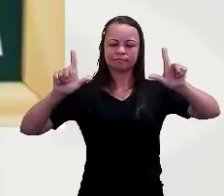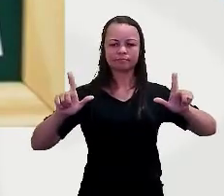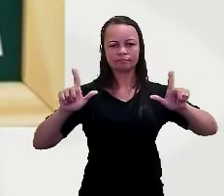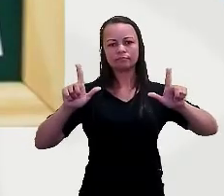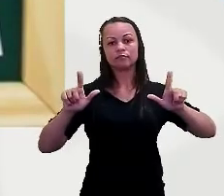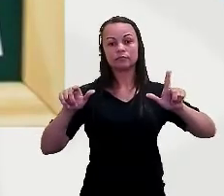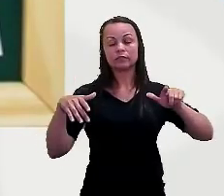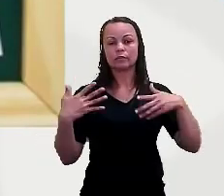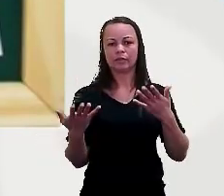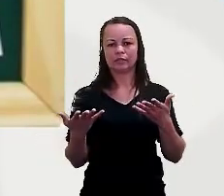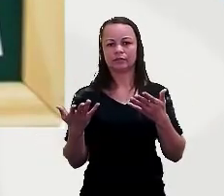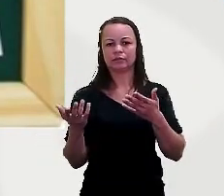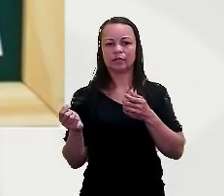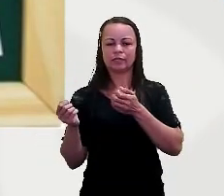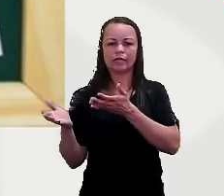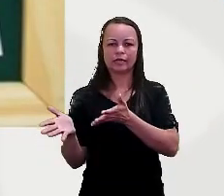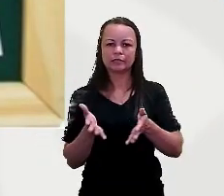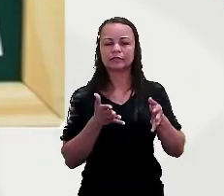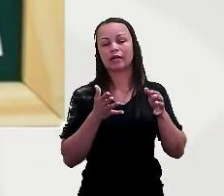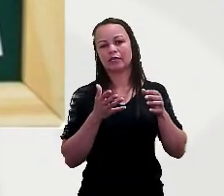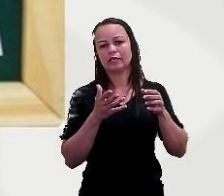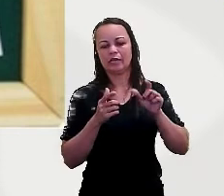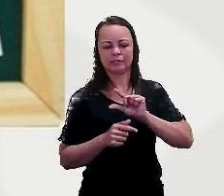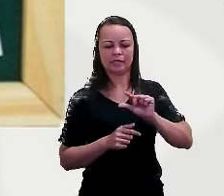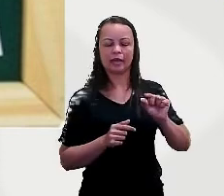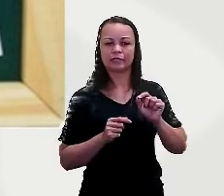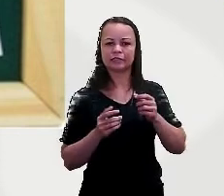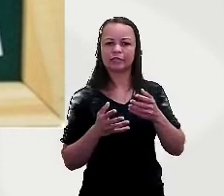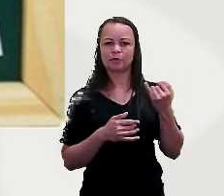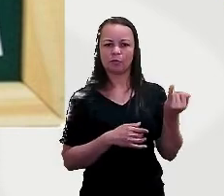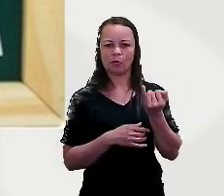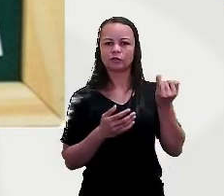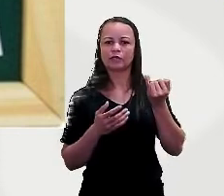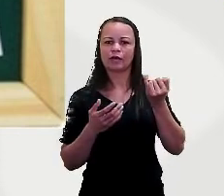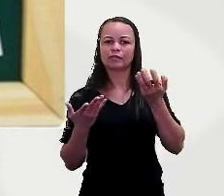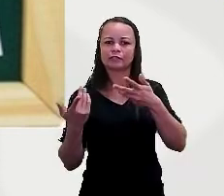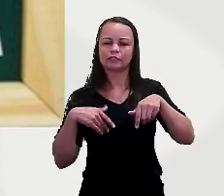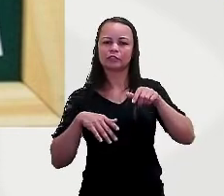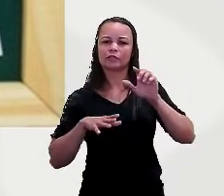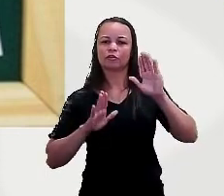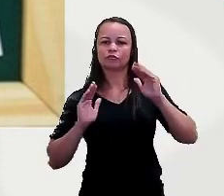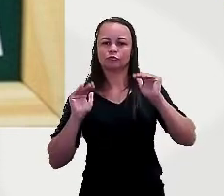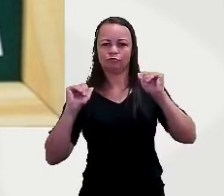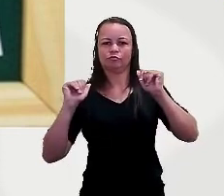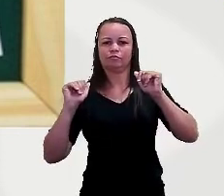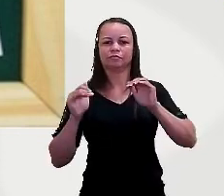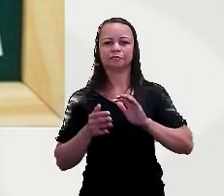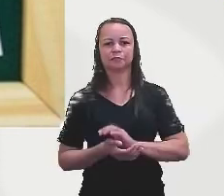para eu fazer aquela saída muito épica, muito importante, que é I have to go, fui!